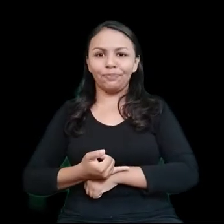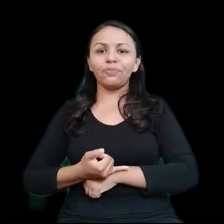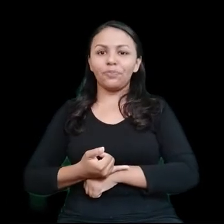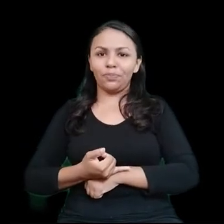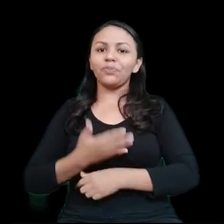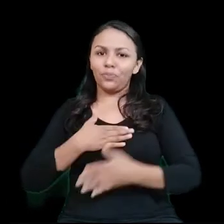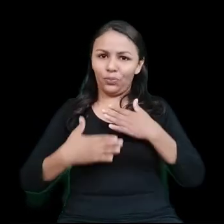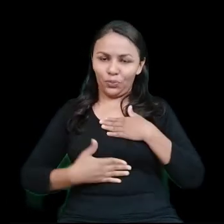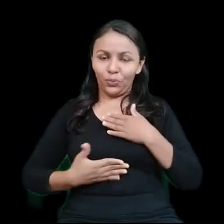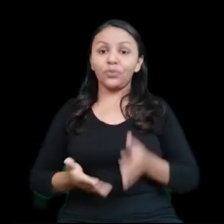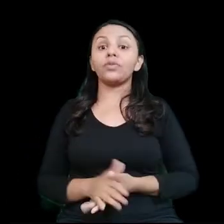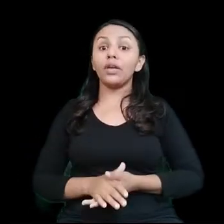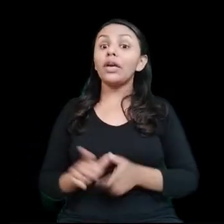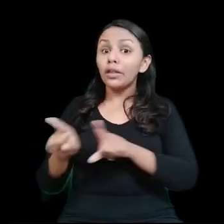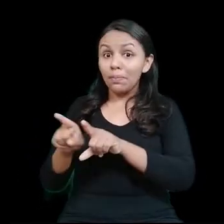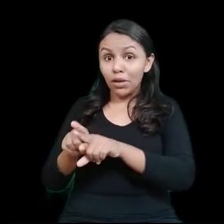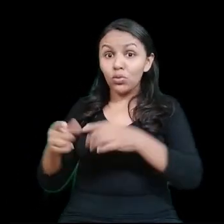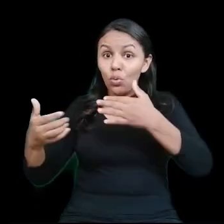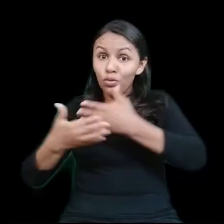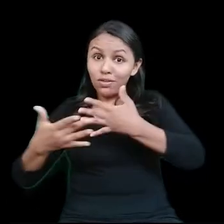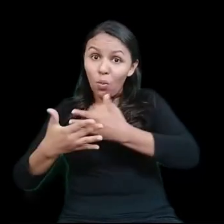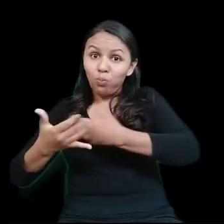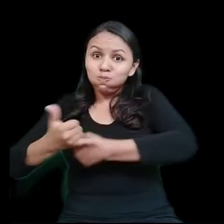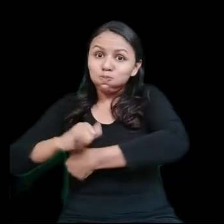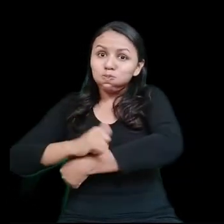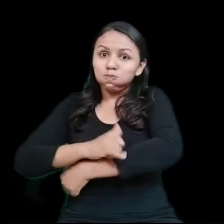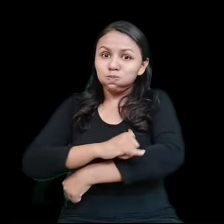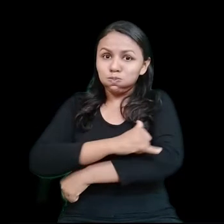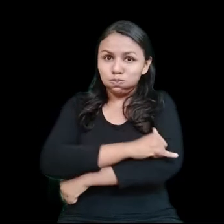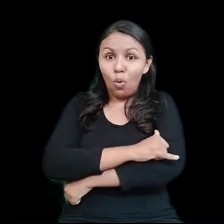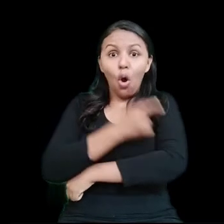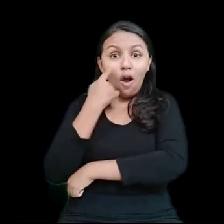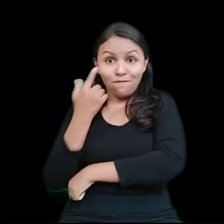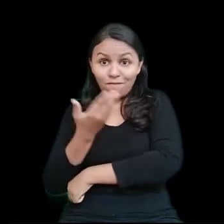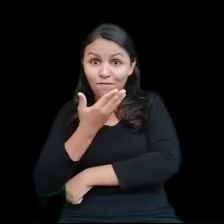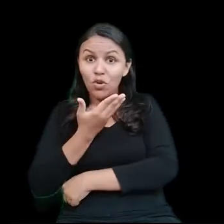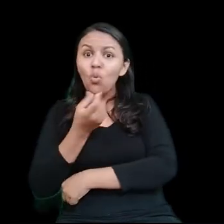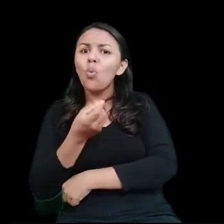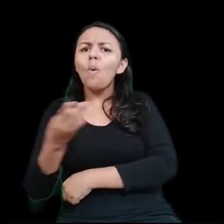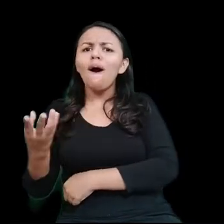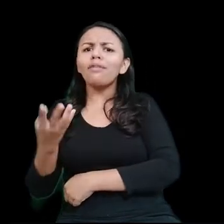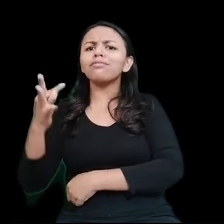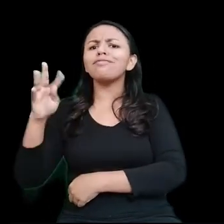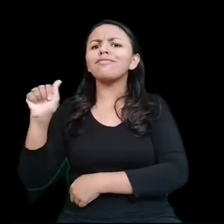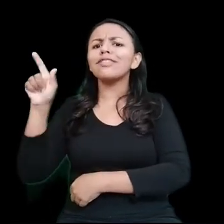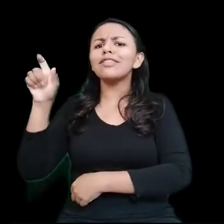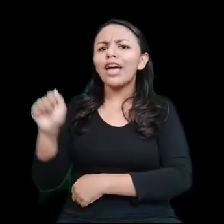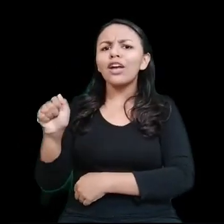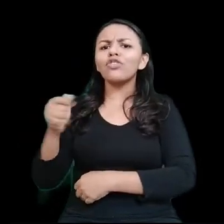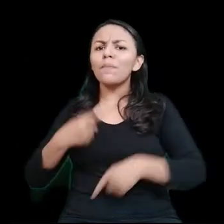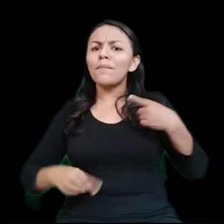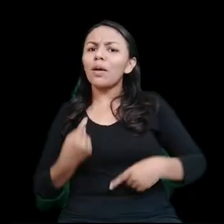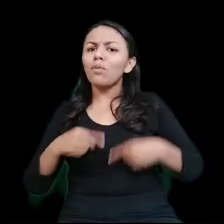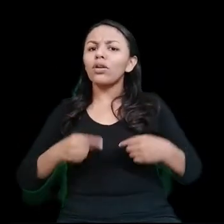magra corporal, e nós temos o tecido adiposo. Visto aqui embaixo, nós temos a taxa metabólica de repouso e